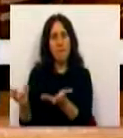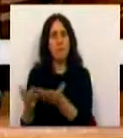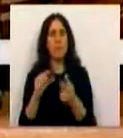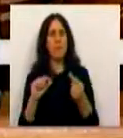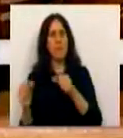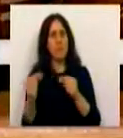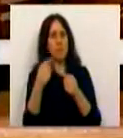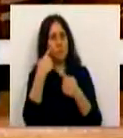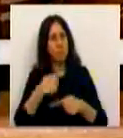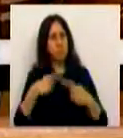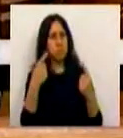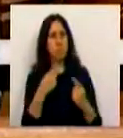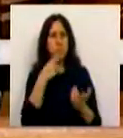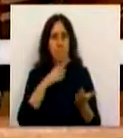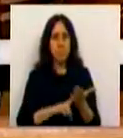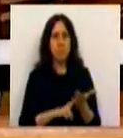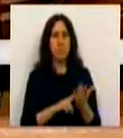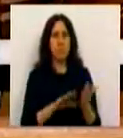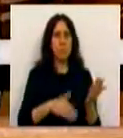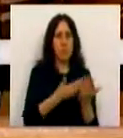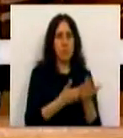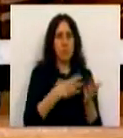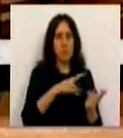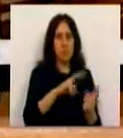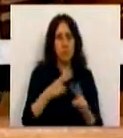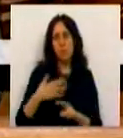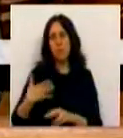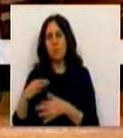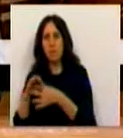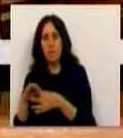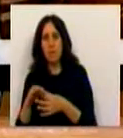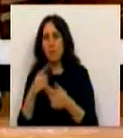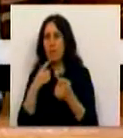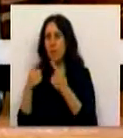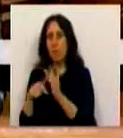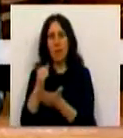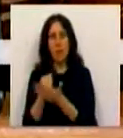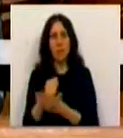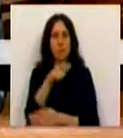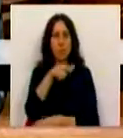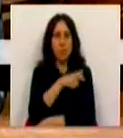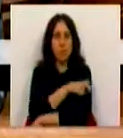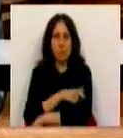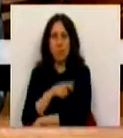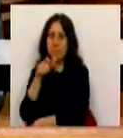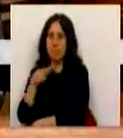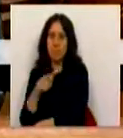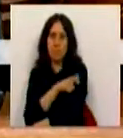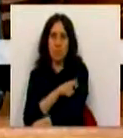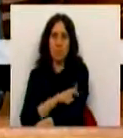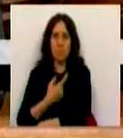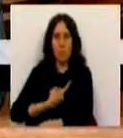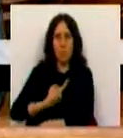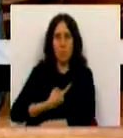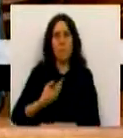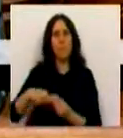de propostas e suas alternativas, a solidariedade e o diálogo constante entre representantes e representados e, por último, o poder decisório